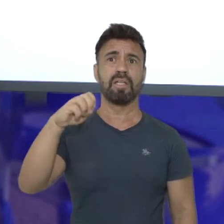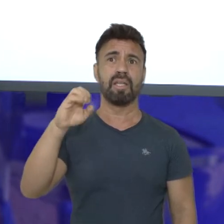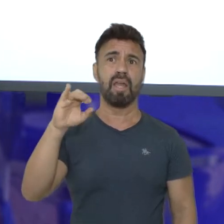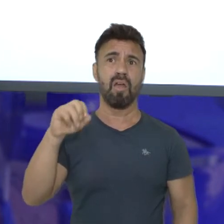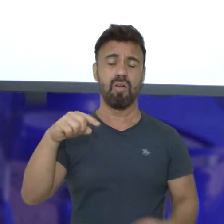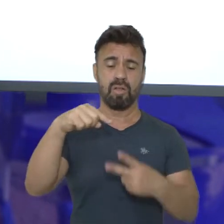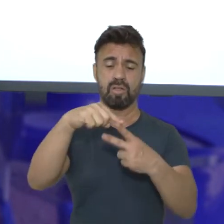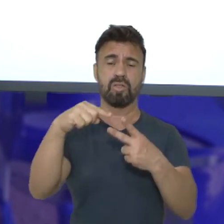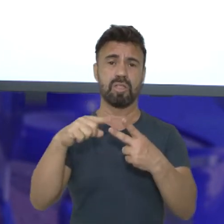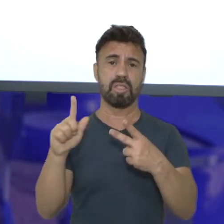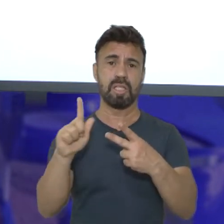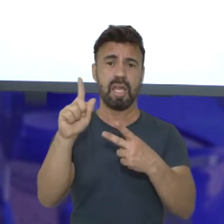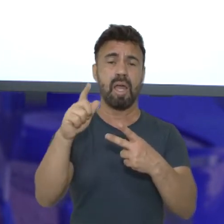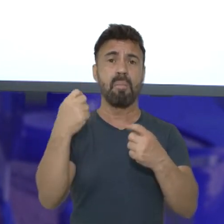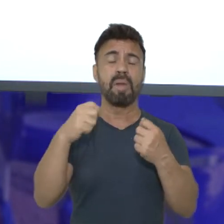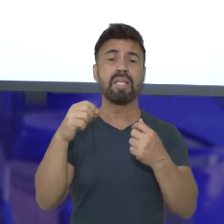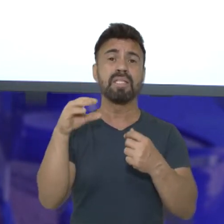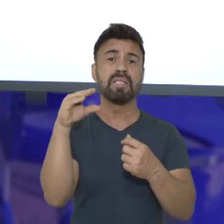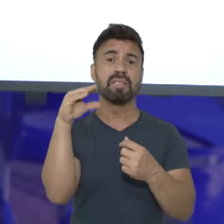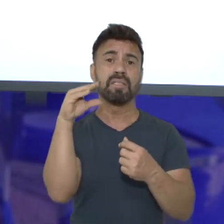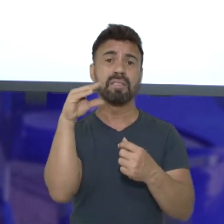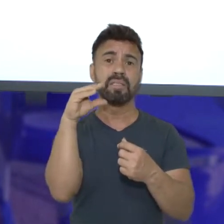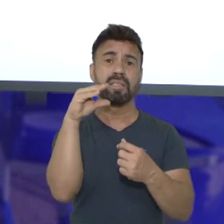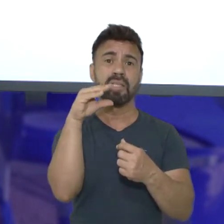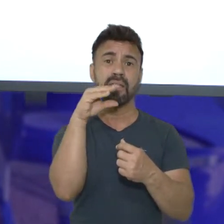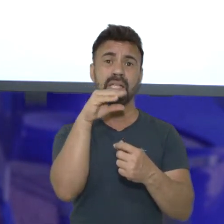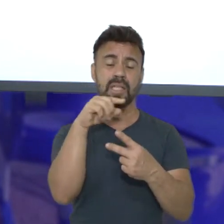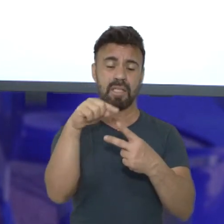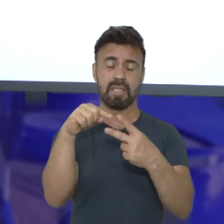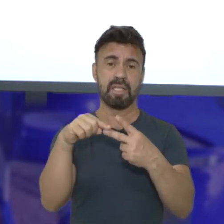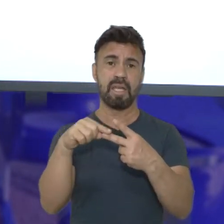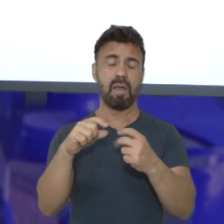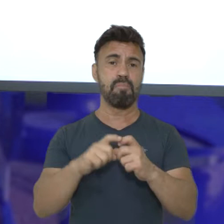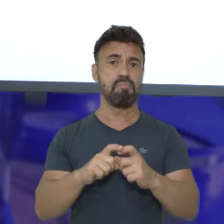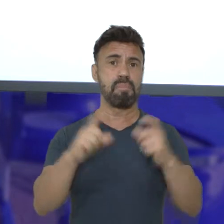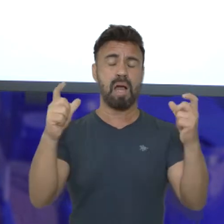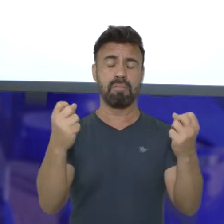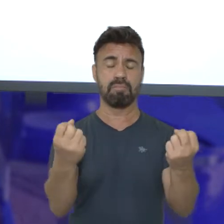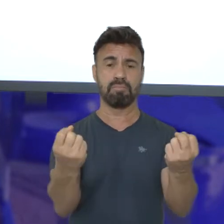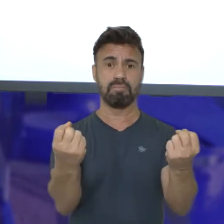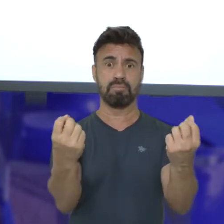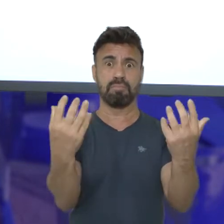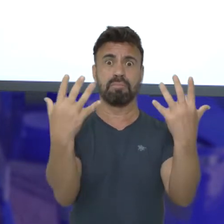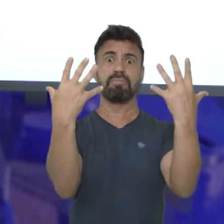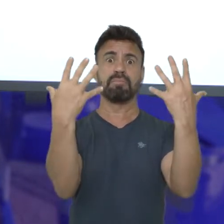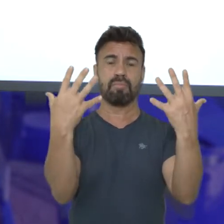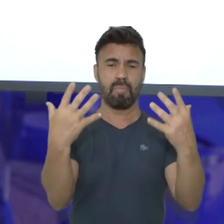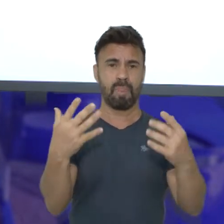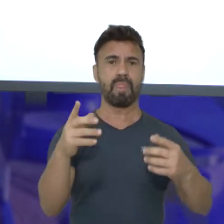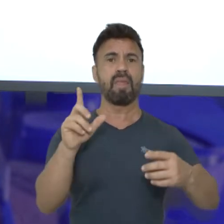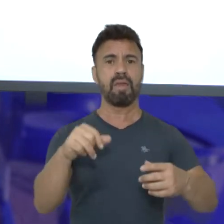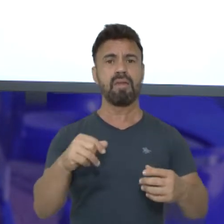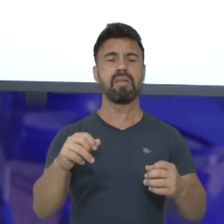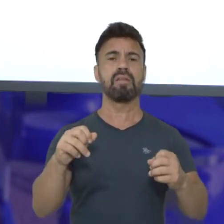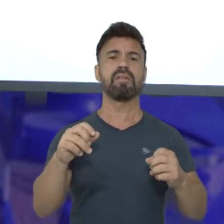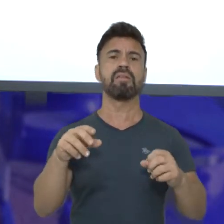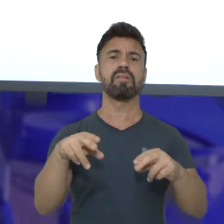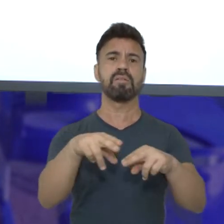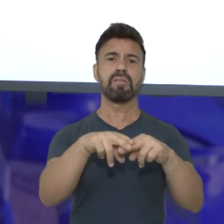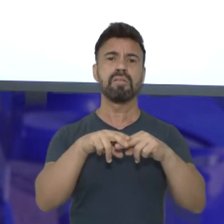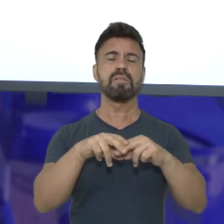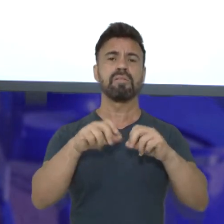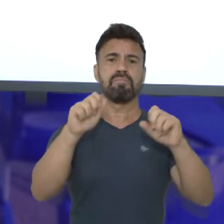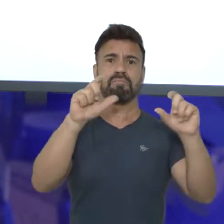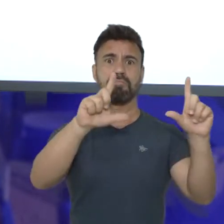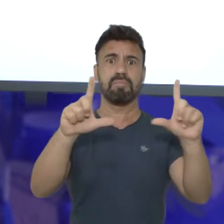ser aquecidos. Quando eles são aquecidos, eles geram maior luminosidade. Então, é por isso que a imagem da TV de plasma